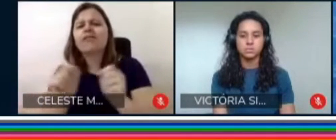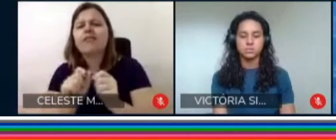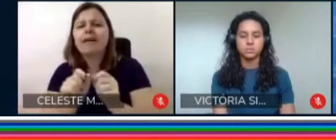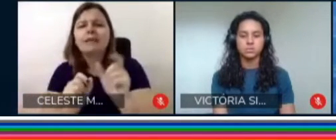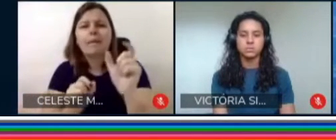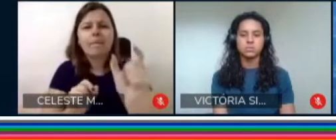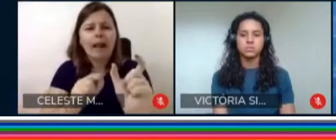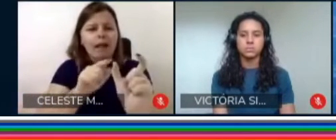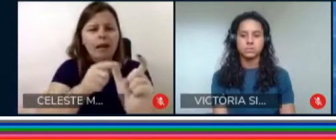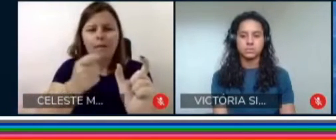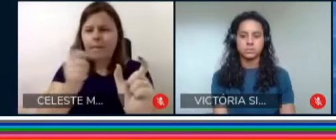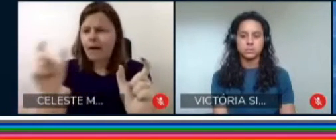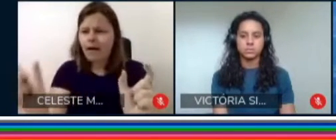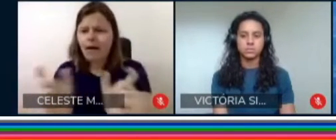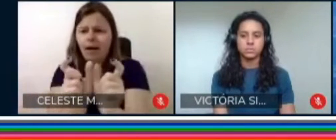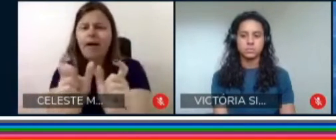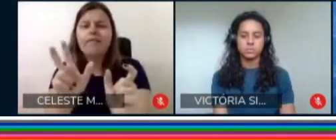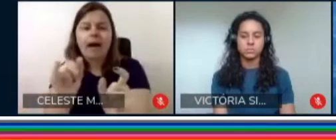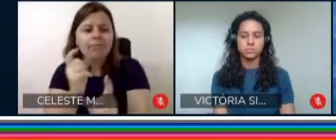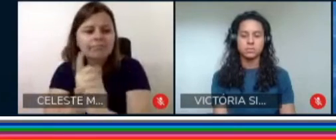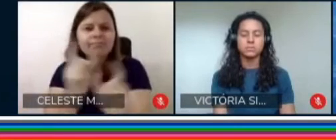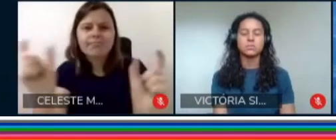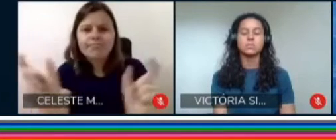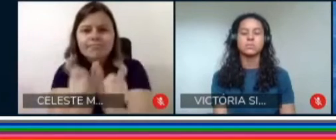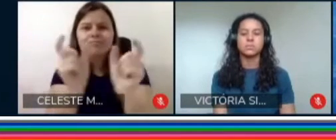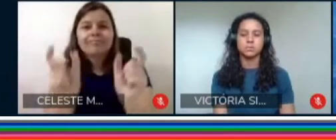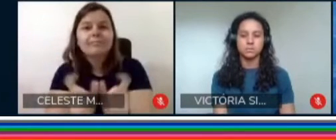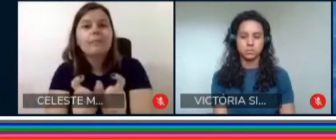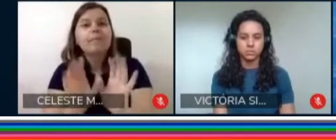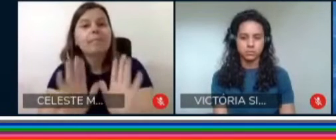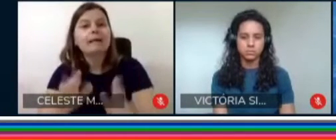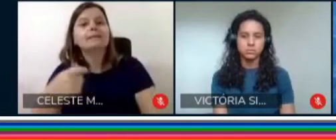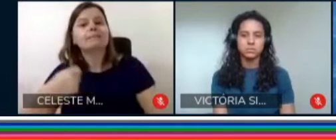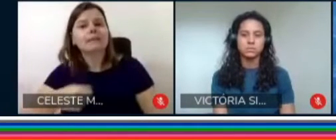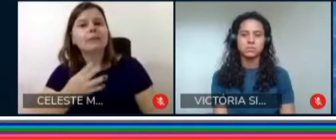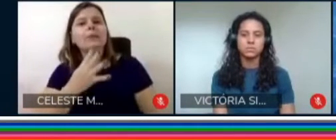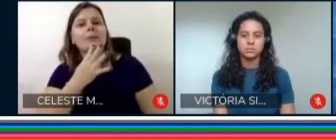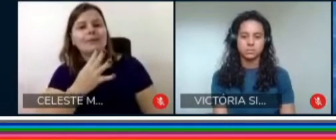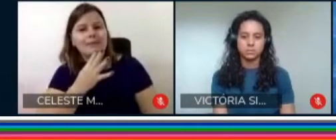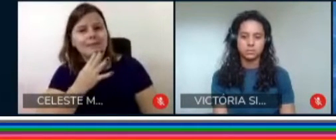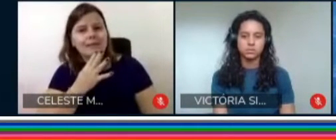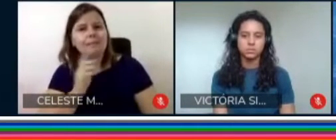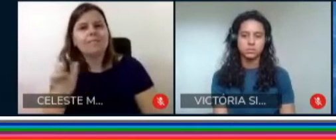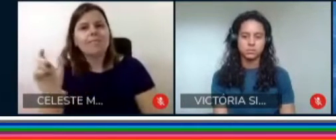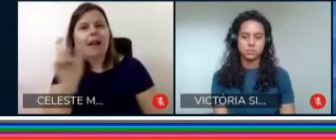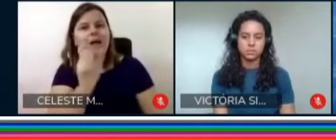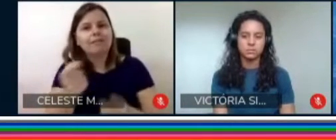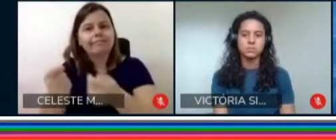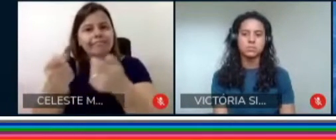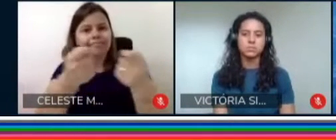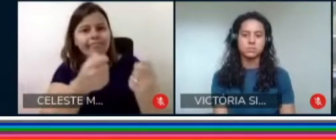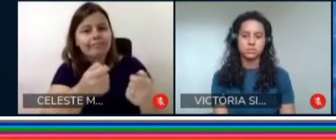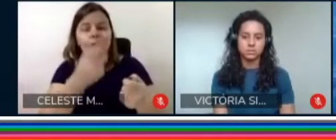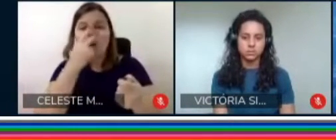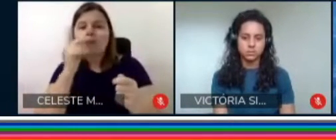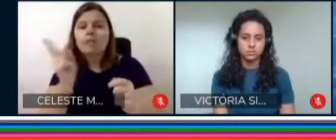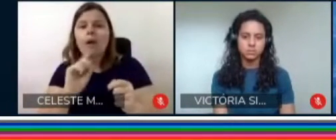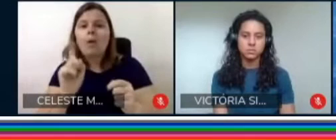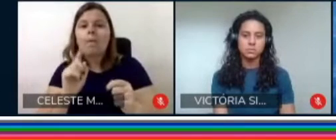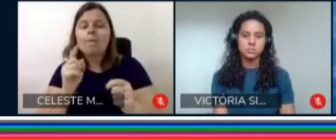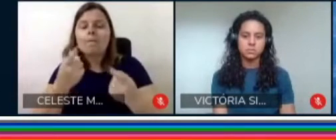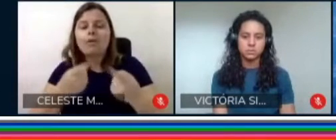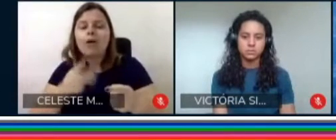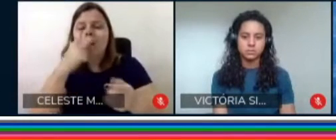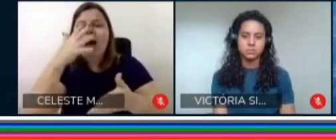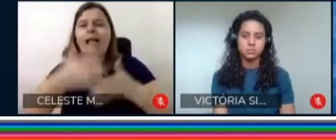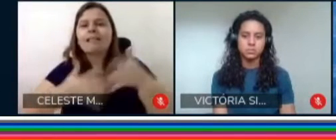de encontrar o termo semelhante, mas a gente precisa estar atento a isso para não atrapalhar as nossas pesquisas, né. Outra coisa